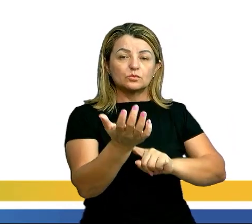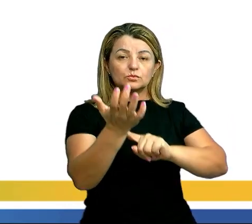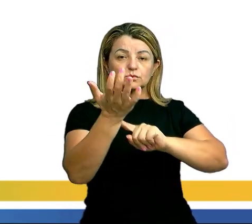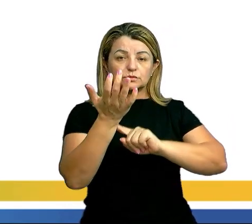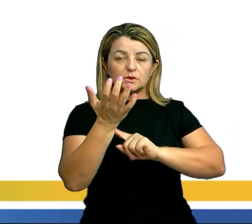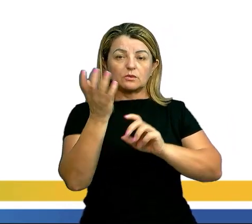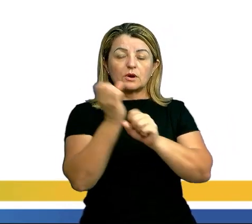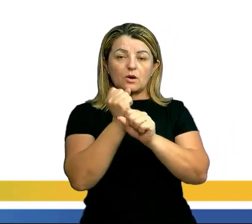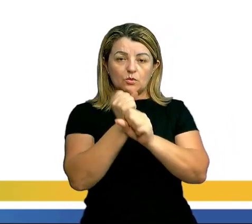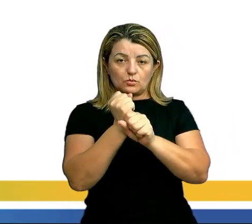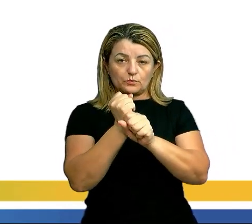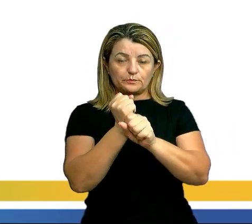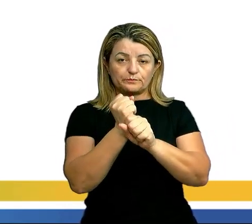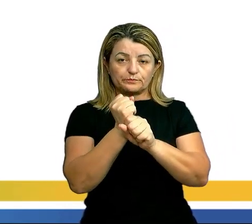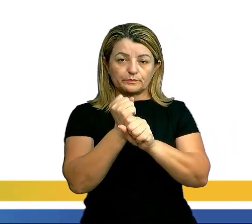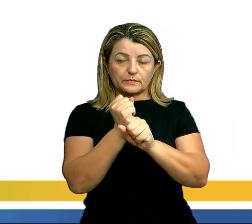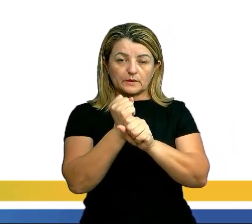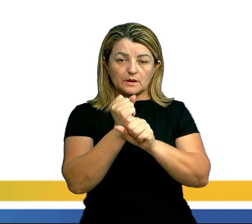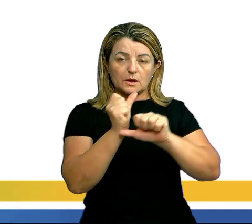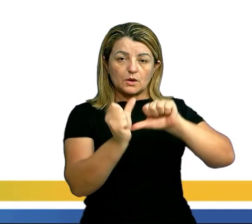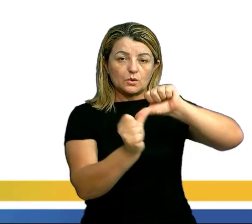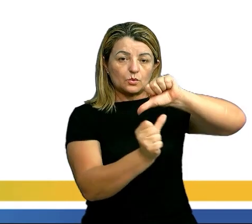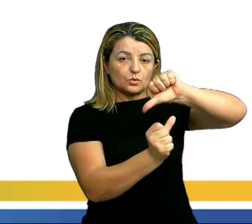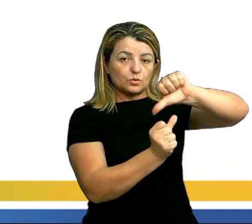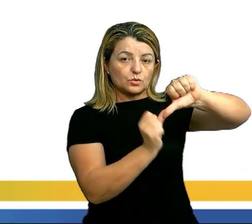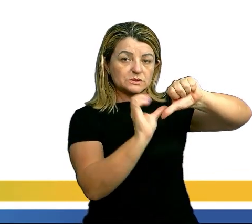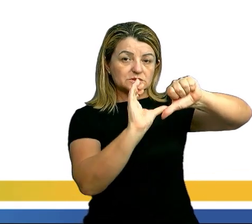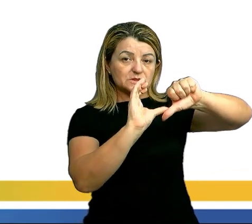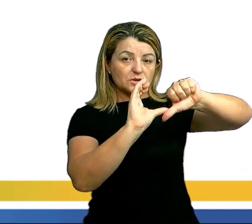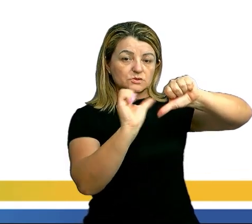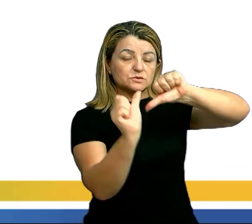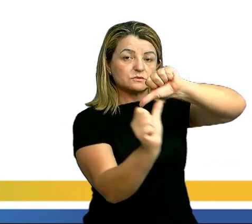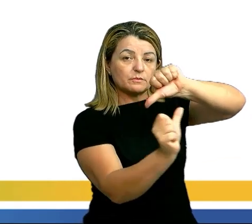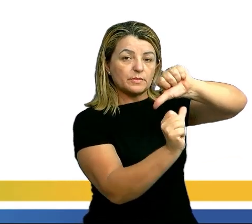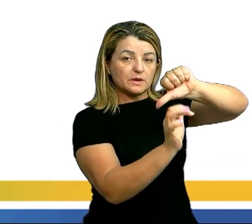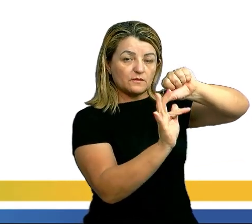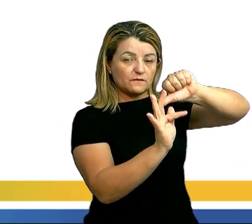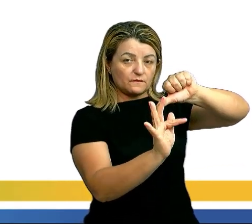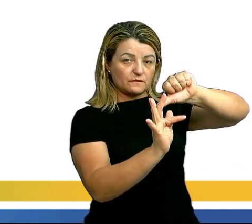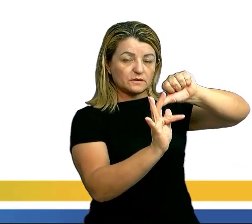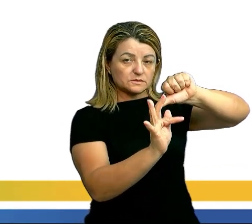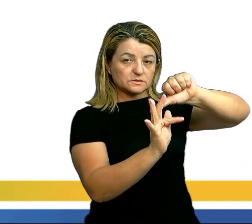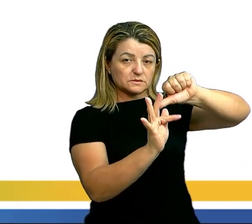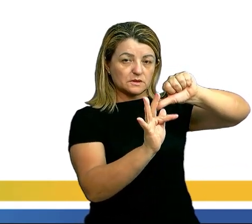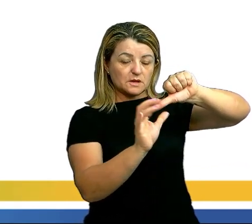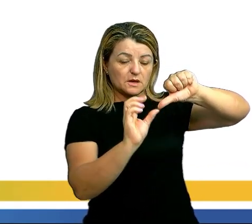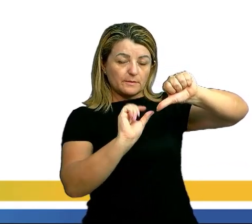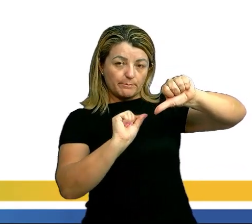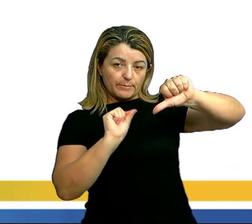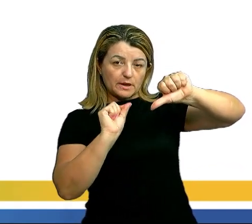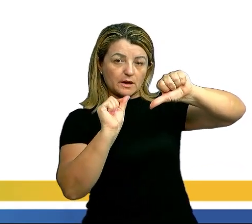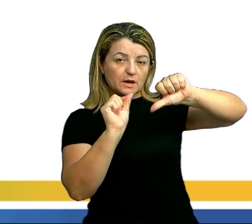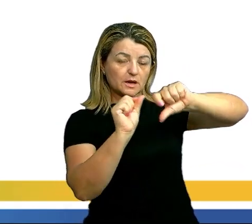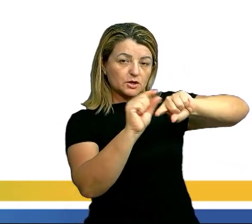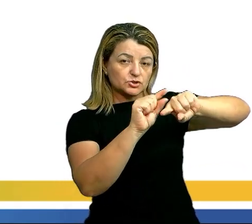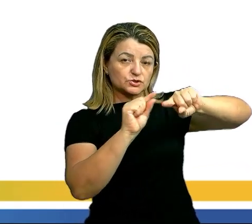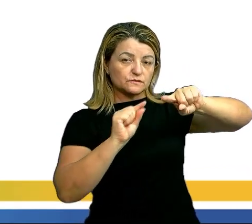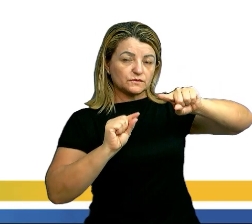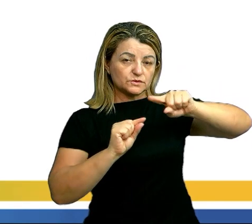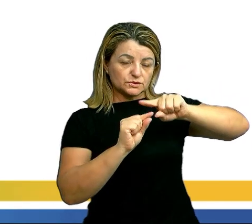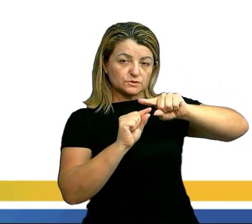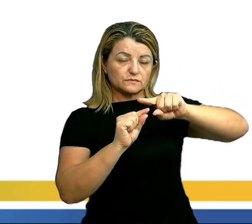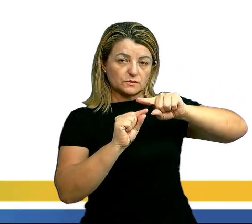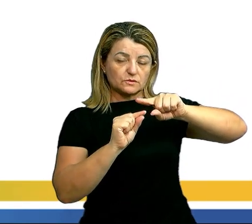nossos cálculos. Convertendo de Celsius para Fahrenheit, você pega a temperatura Celsius, divide por 5, igual a